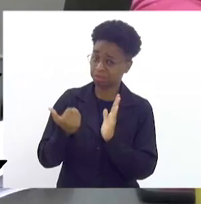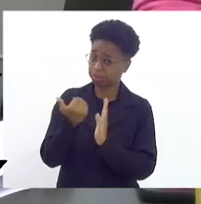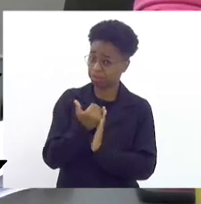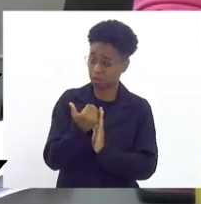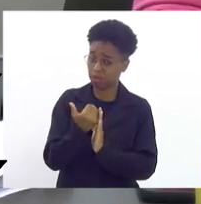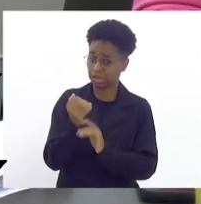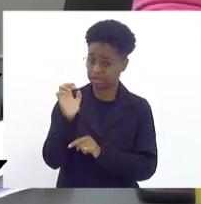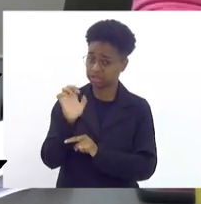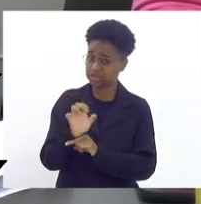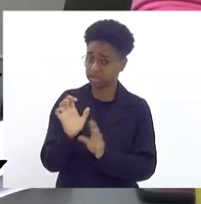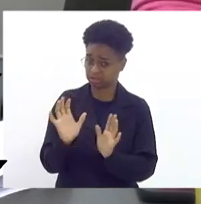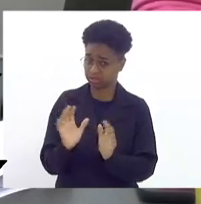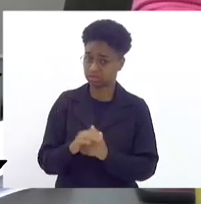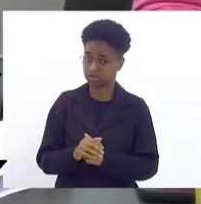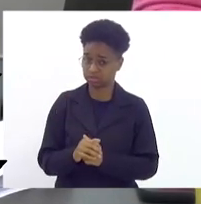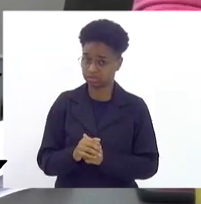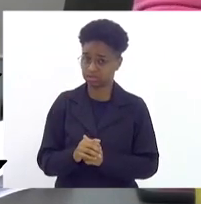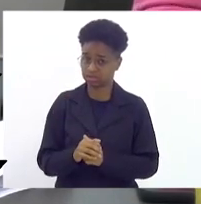está manco.